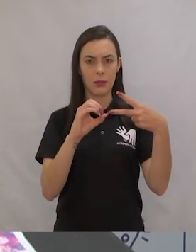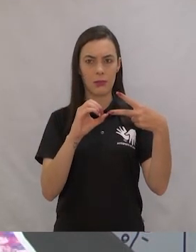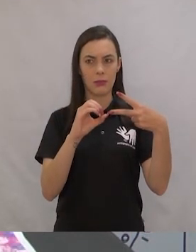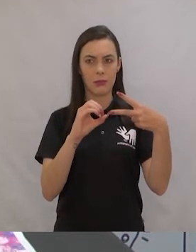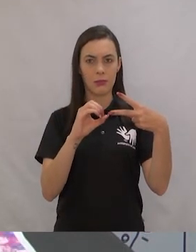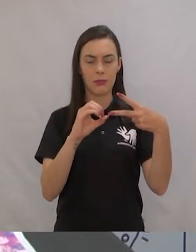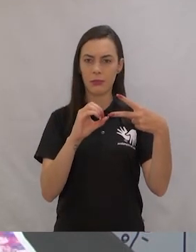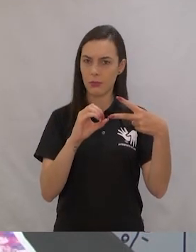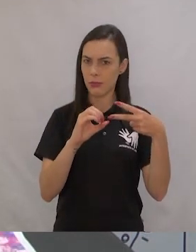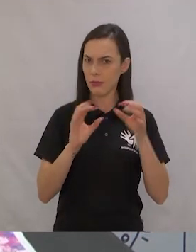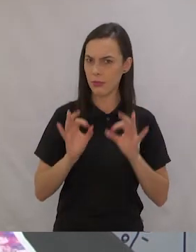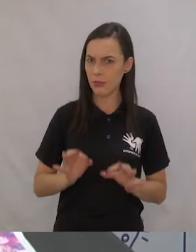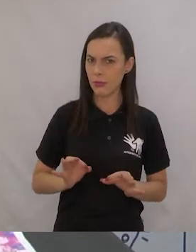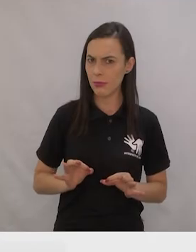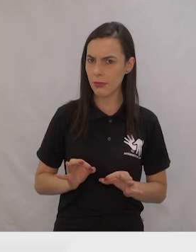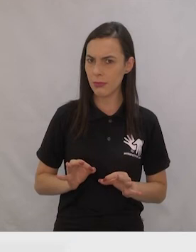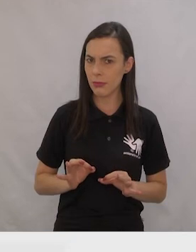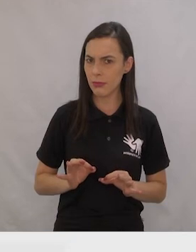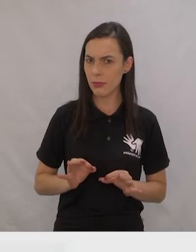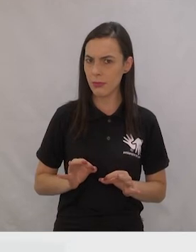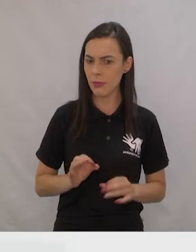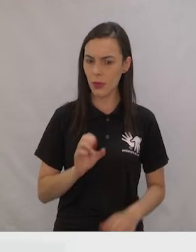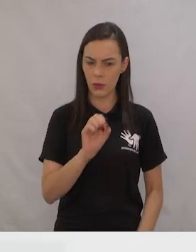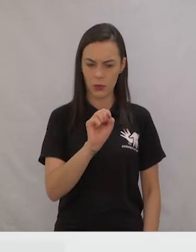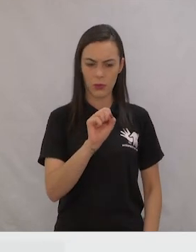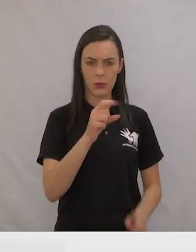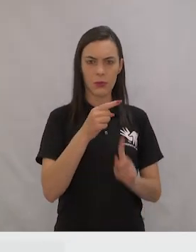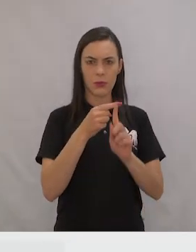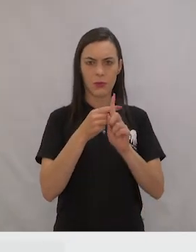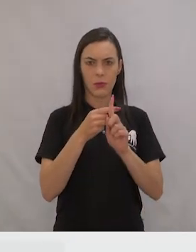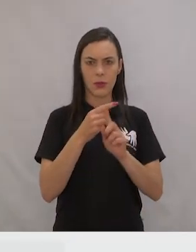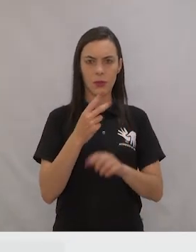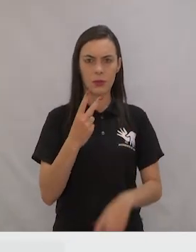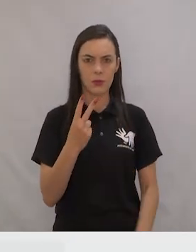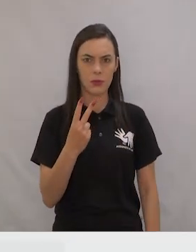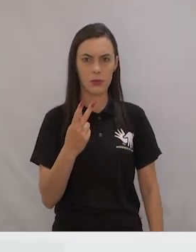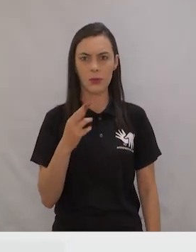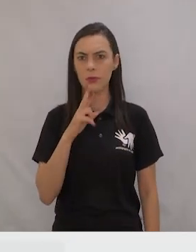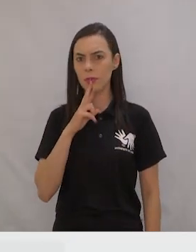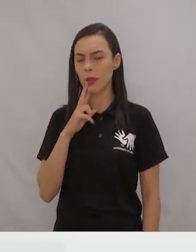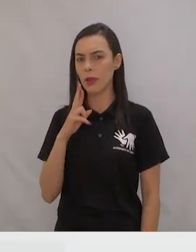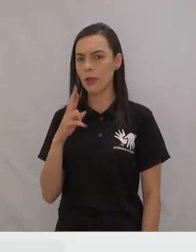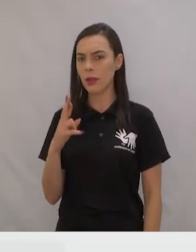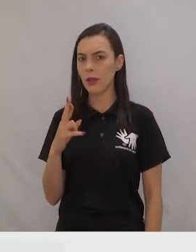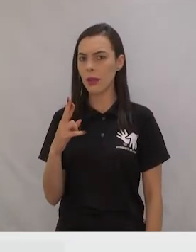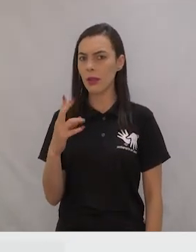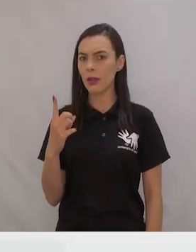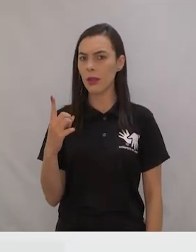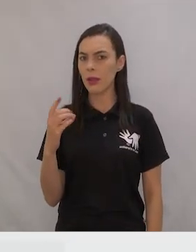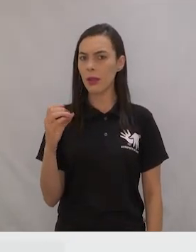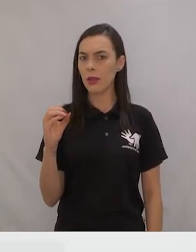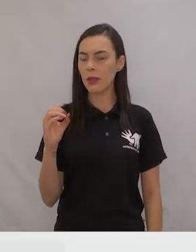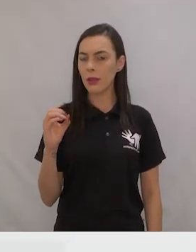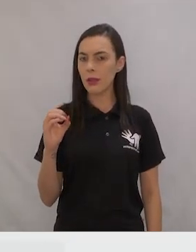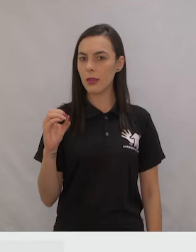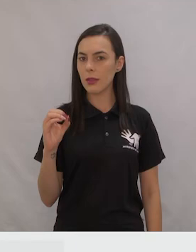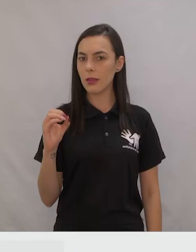10. Será que foi? 8 mais 2 é igual